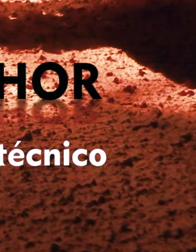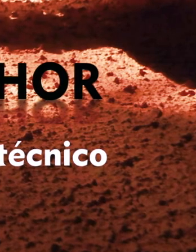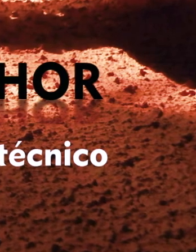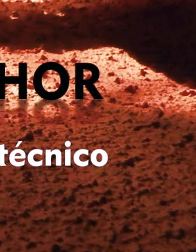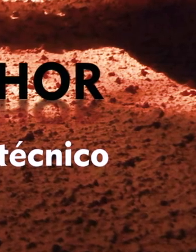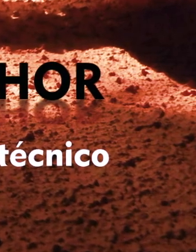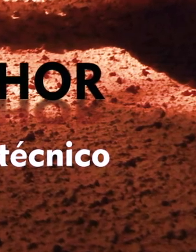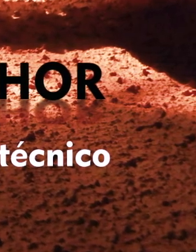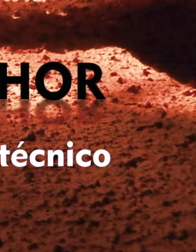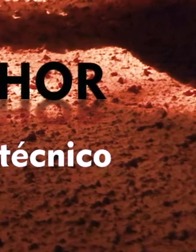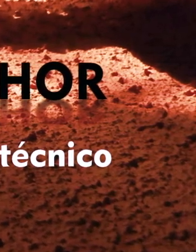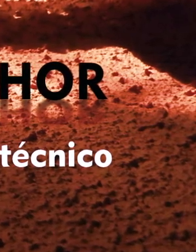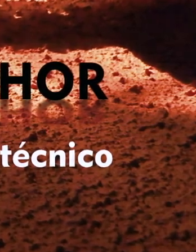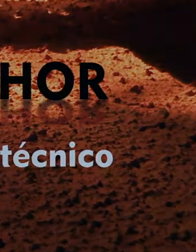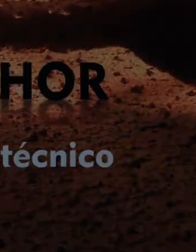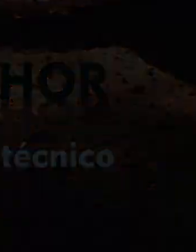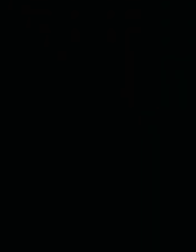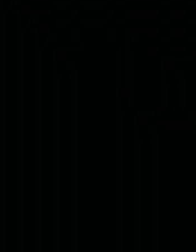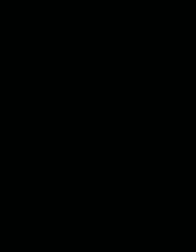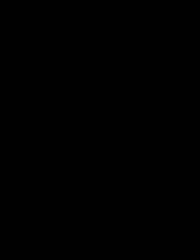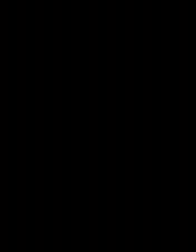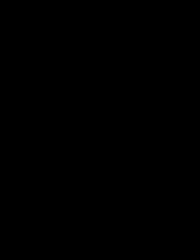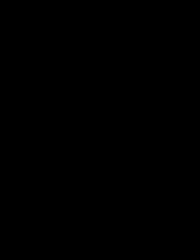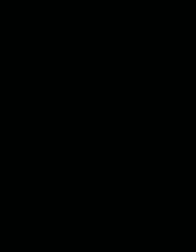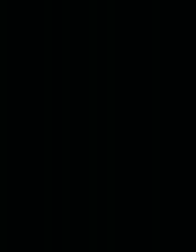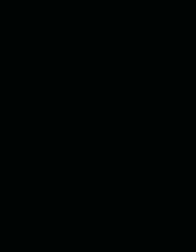desleal, porque eu